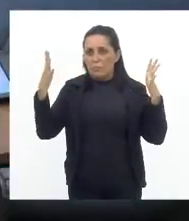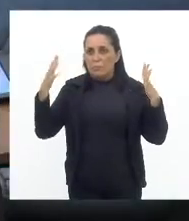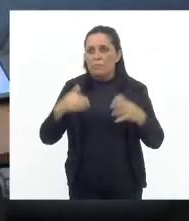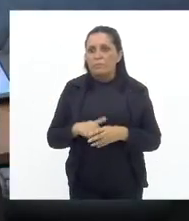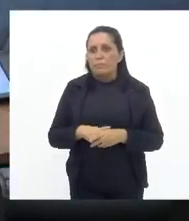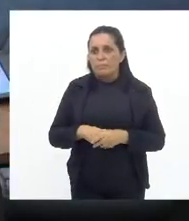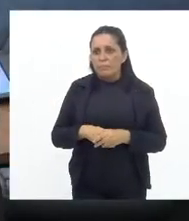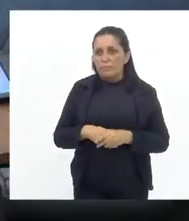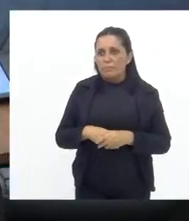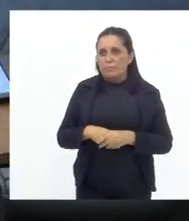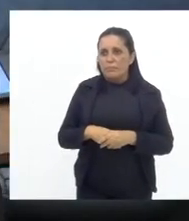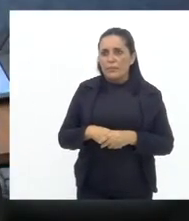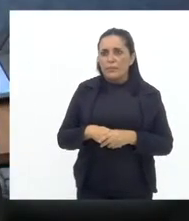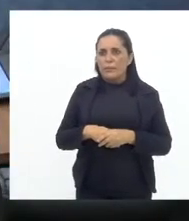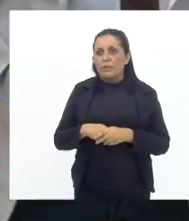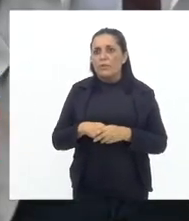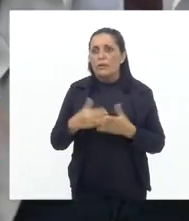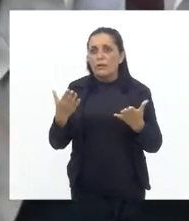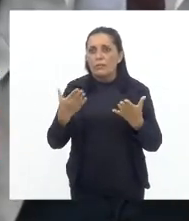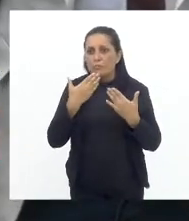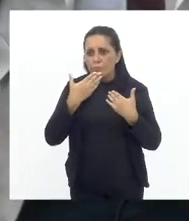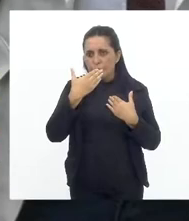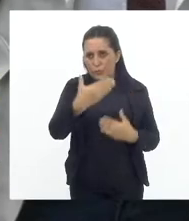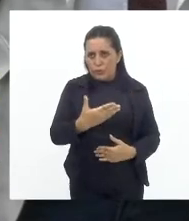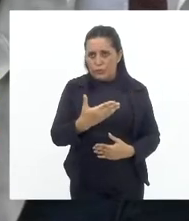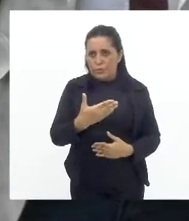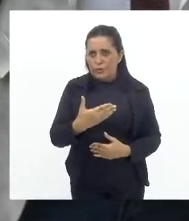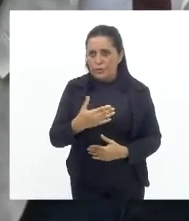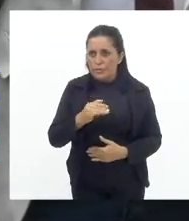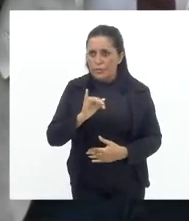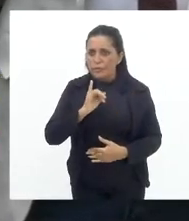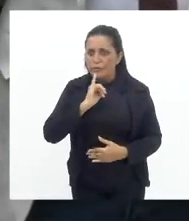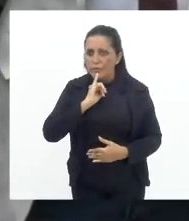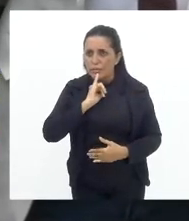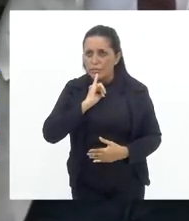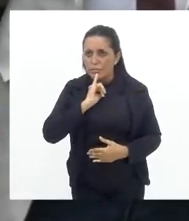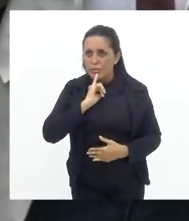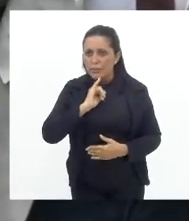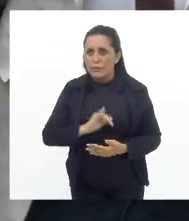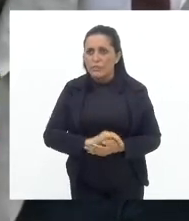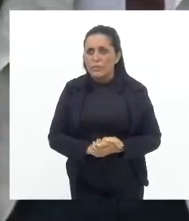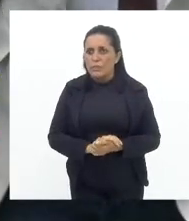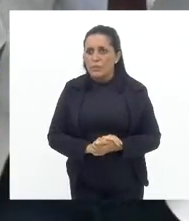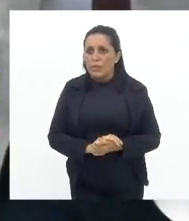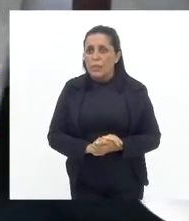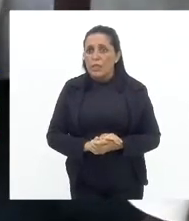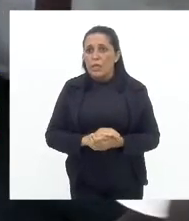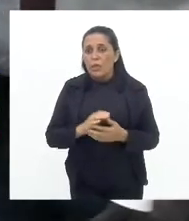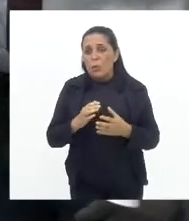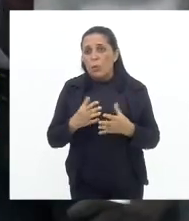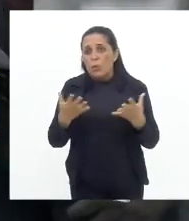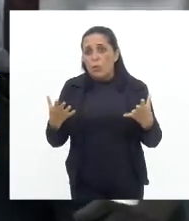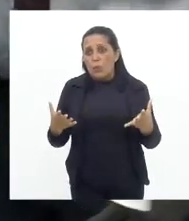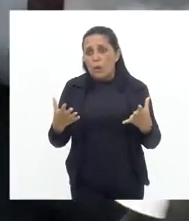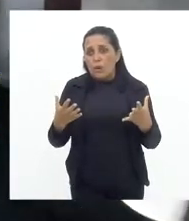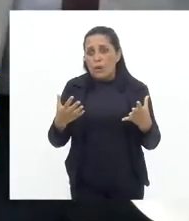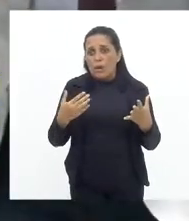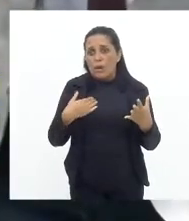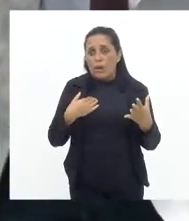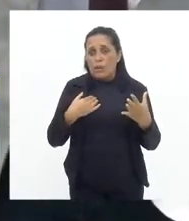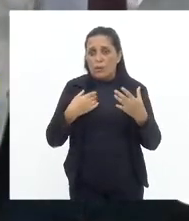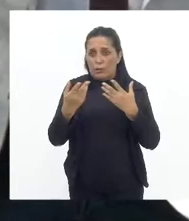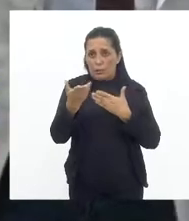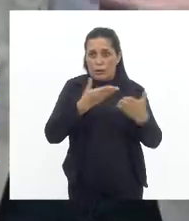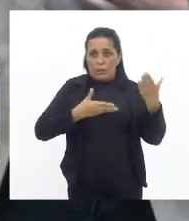silêncio queria fazer um pedido aqui infelizmente de Tati Batista não tá presente seria um grande interlocutor aqui